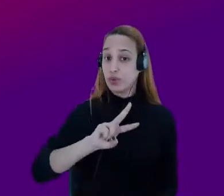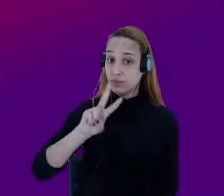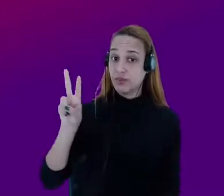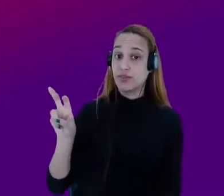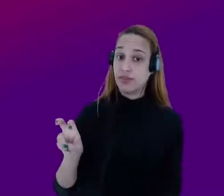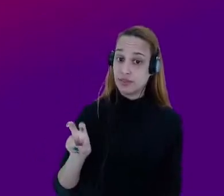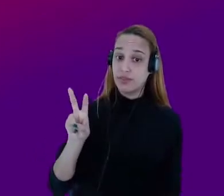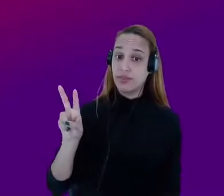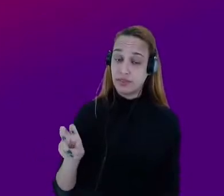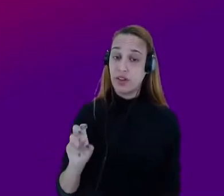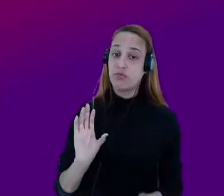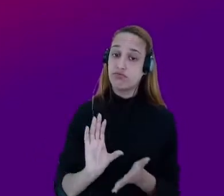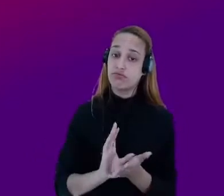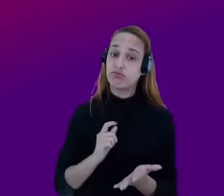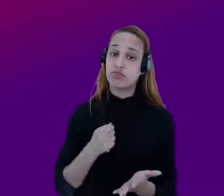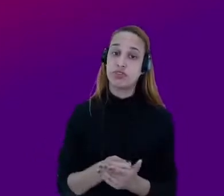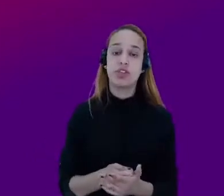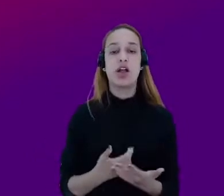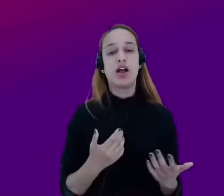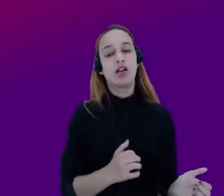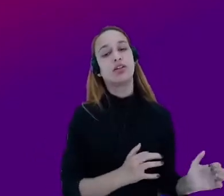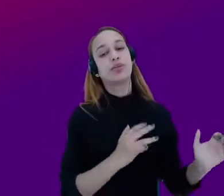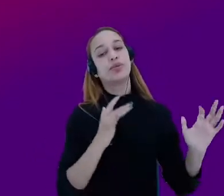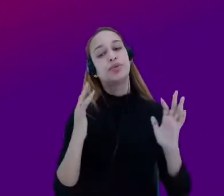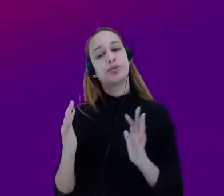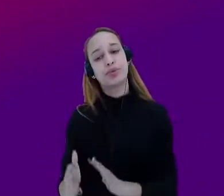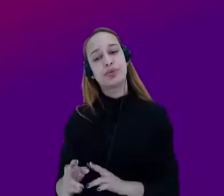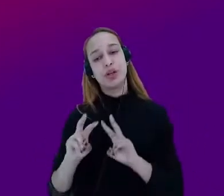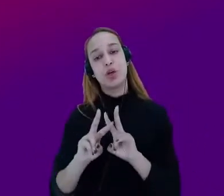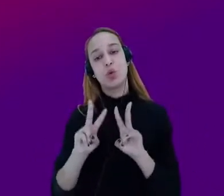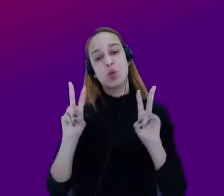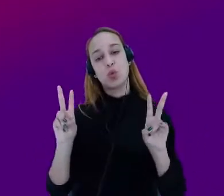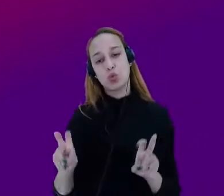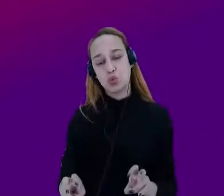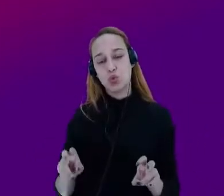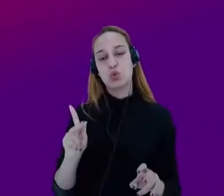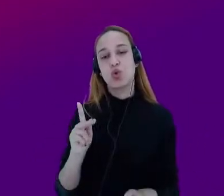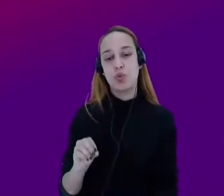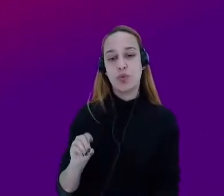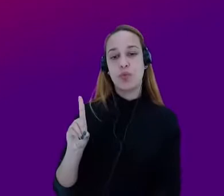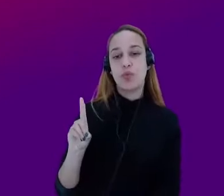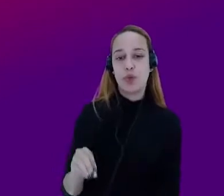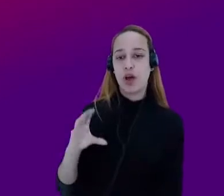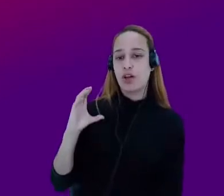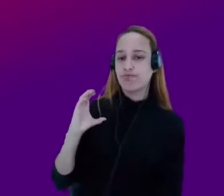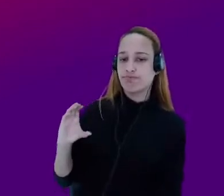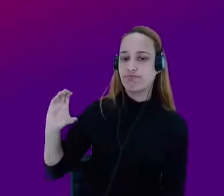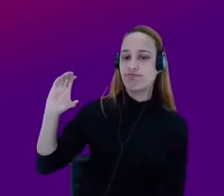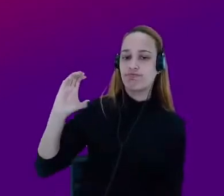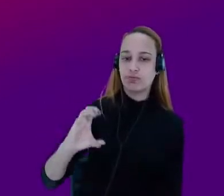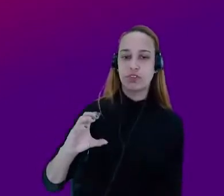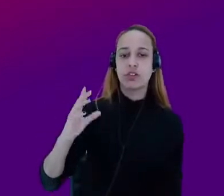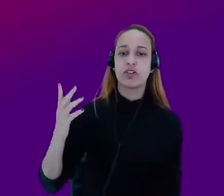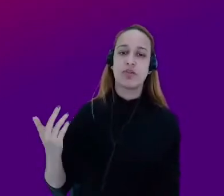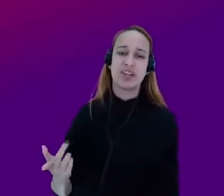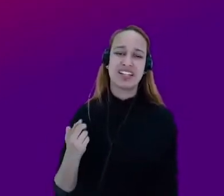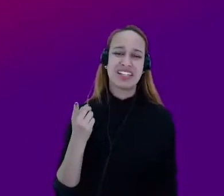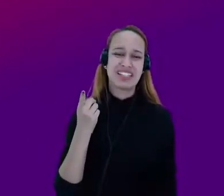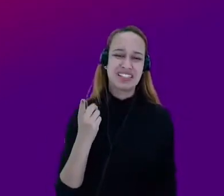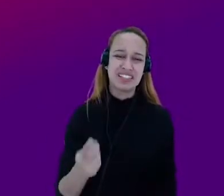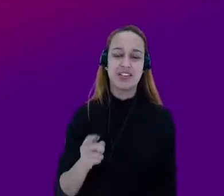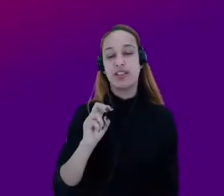dos investimentos. E aí passa a ser um assunto que vai para podcast, mas vai para um podcast não